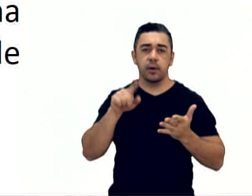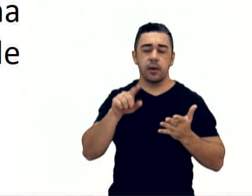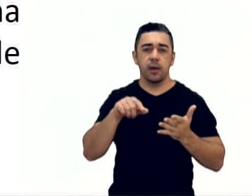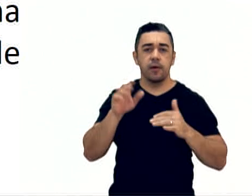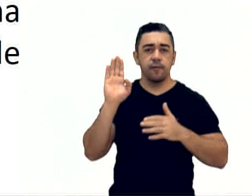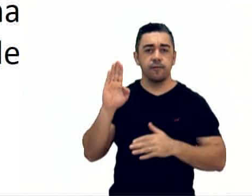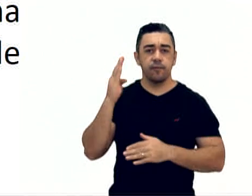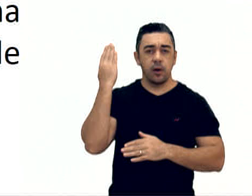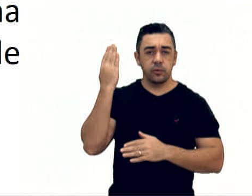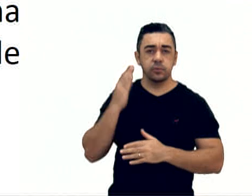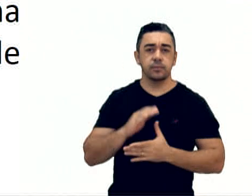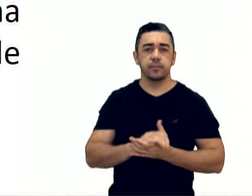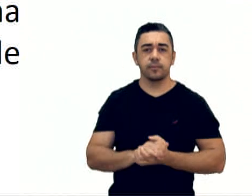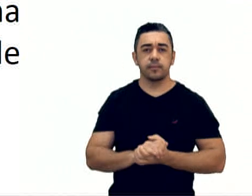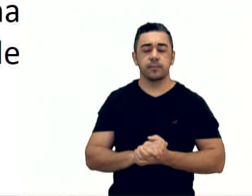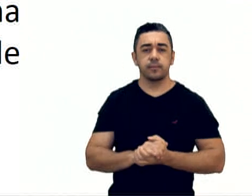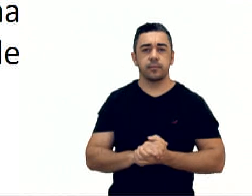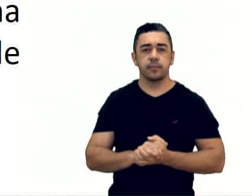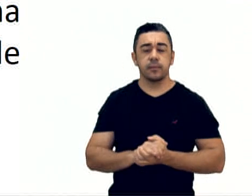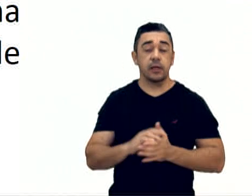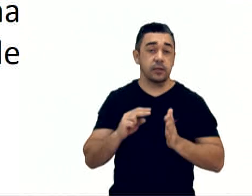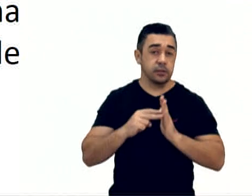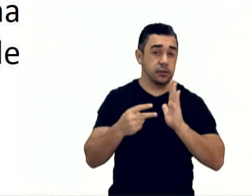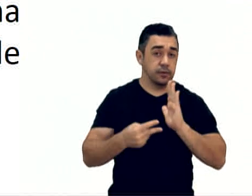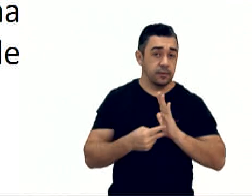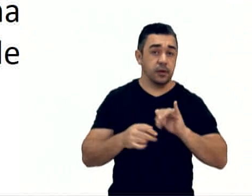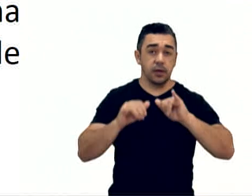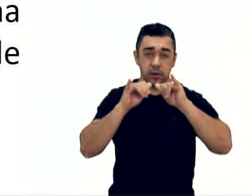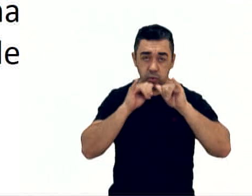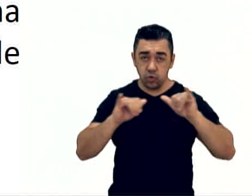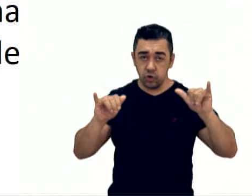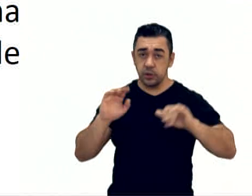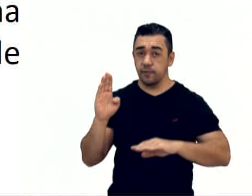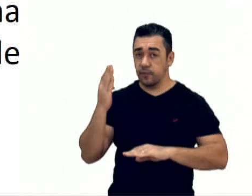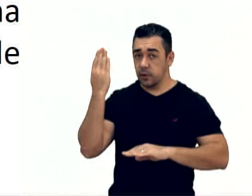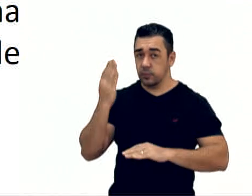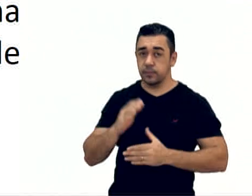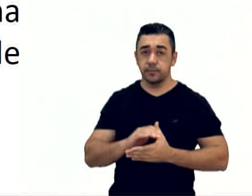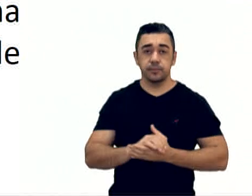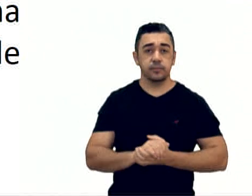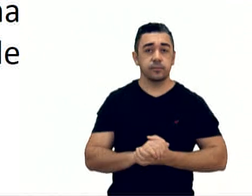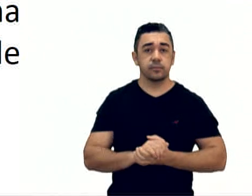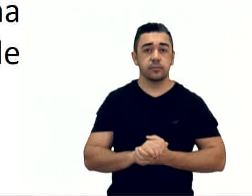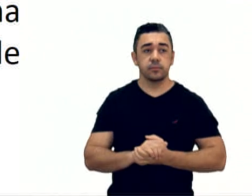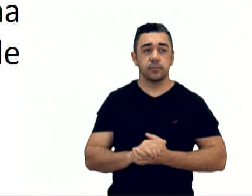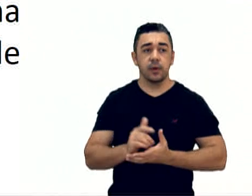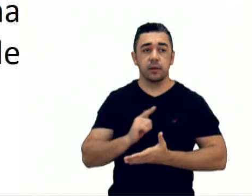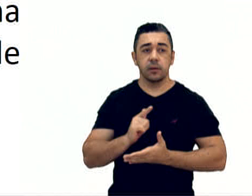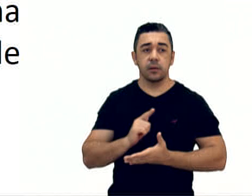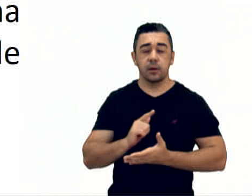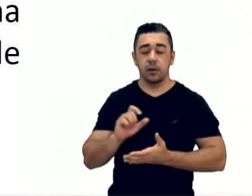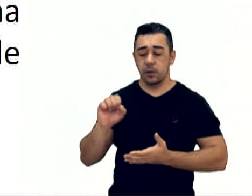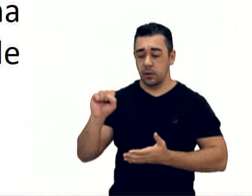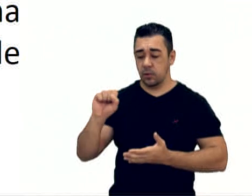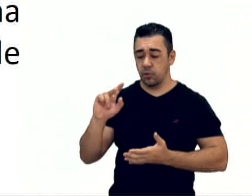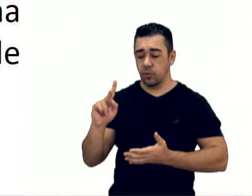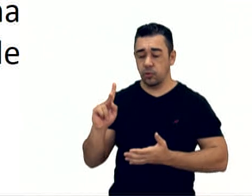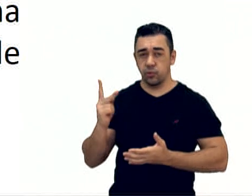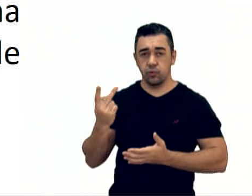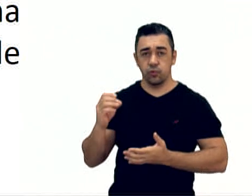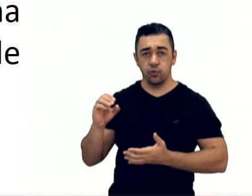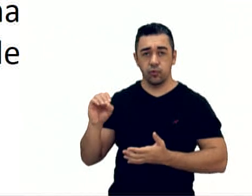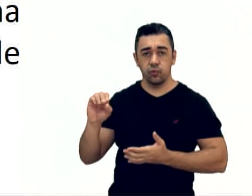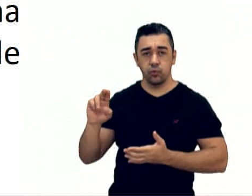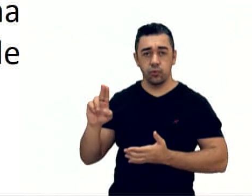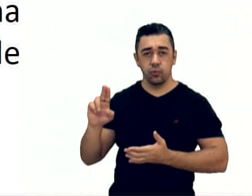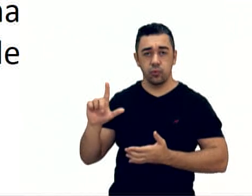That must be news. Essa deve ser uma notícia falsa. O should, ele também pode ser usado com